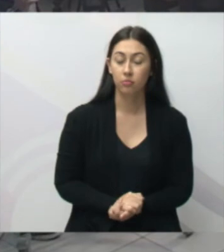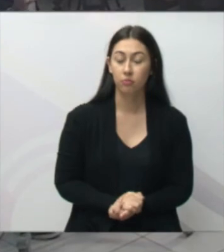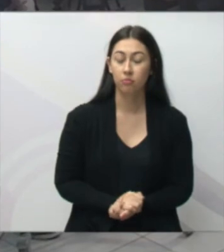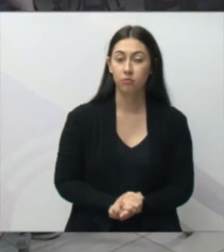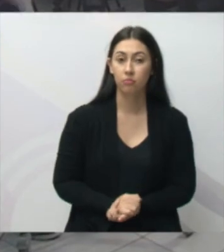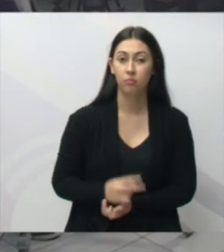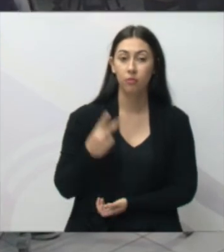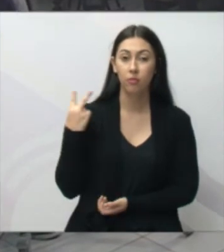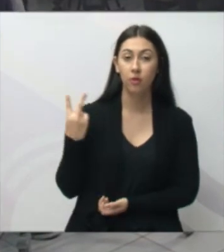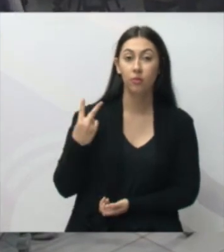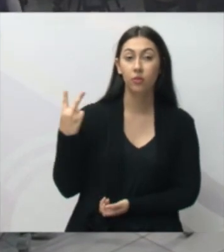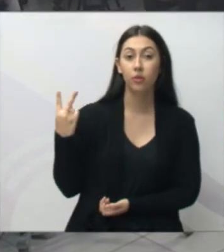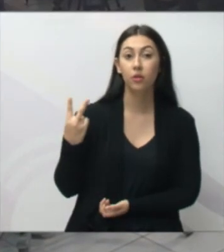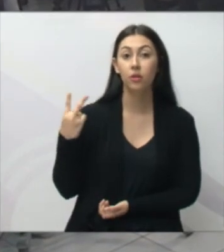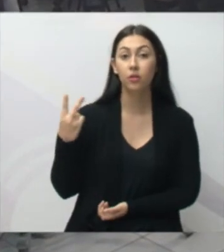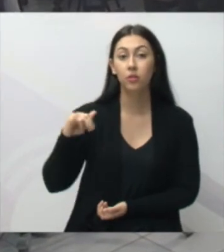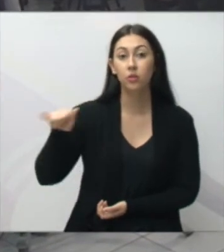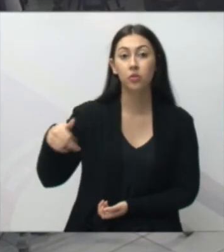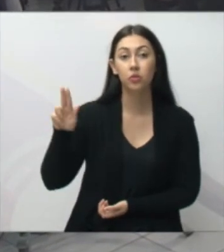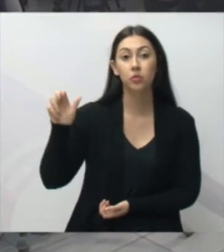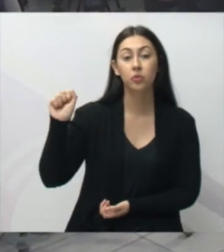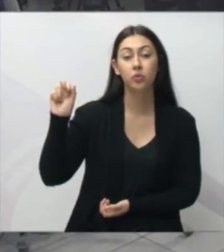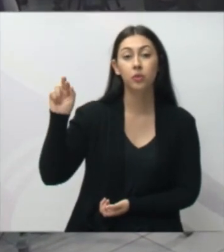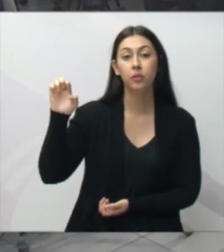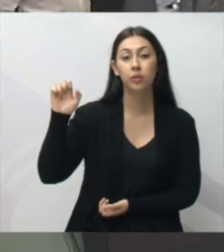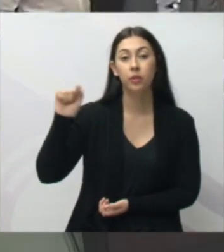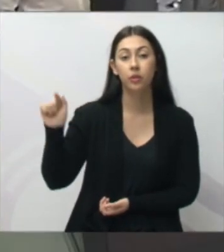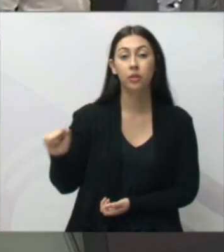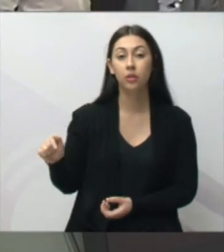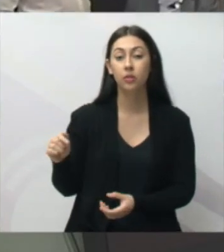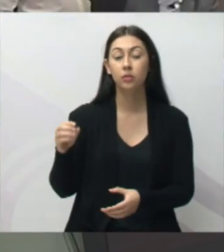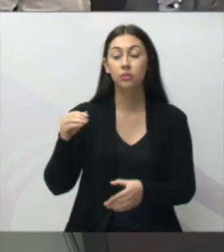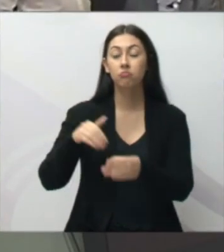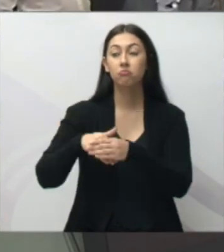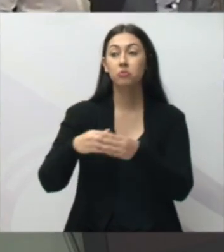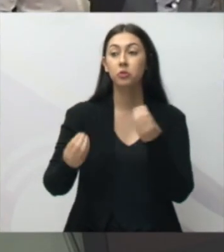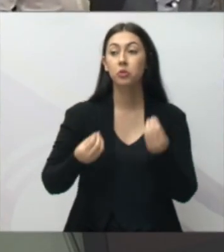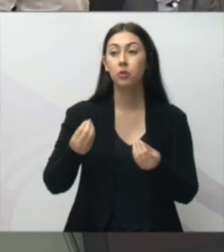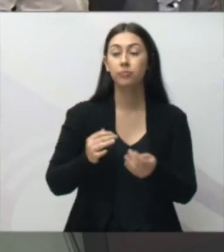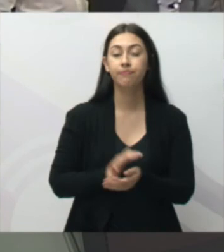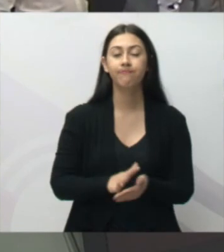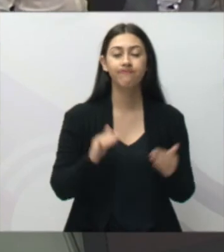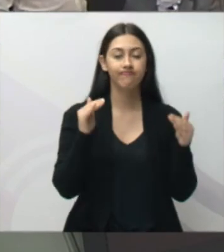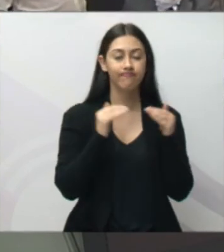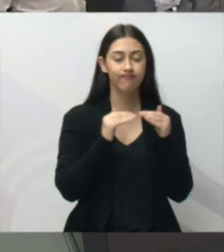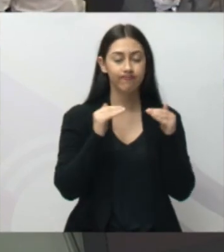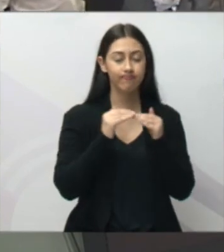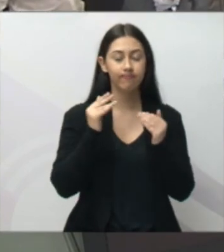Como vota o vereador Juarez Araújo? Eu voto favorável.